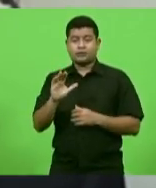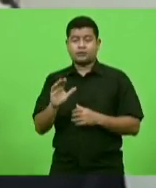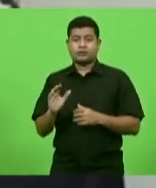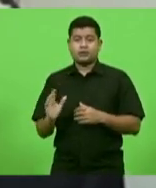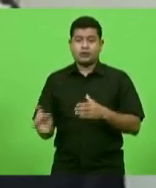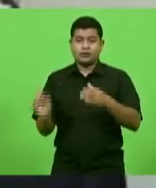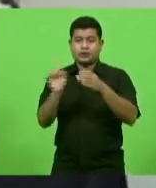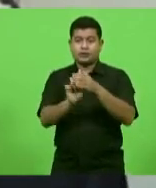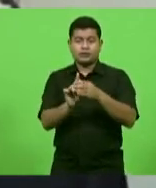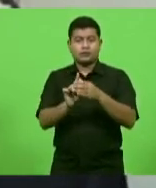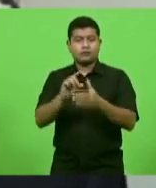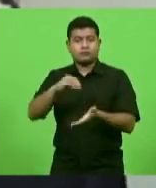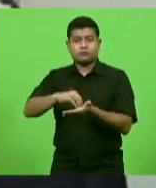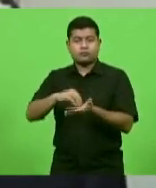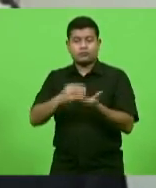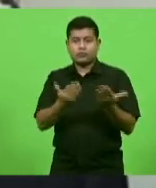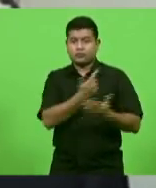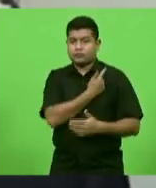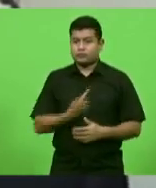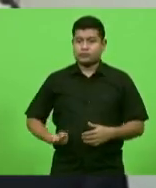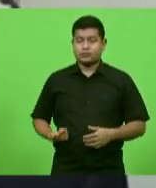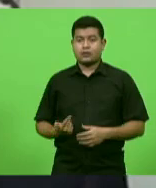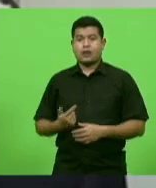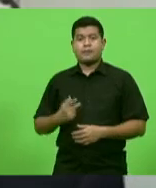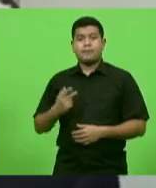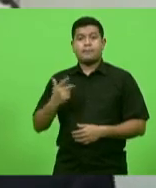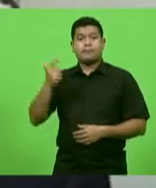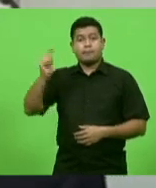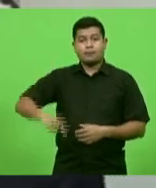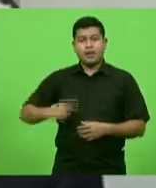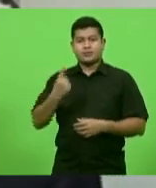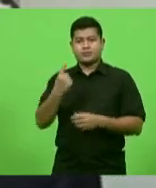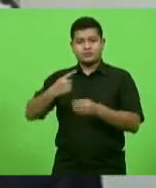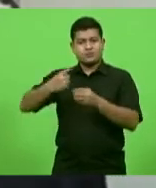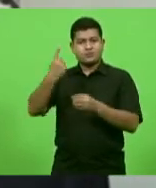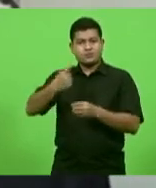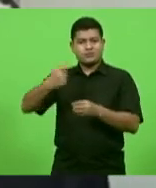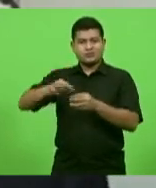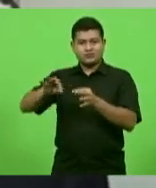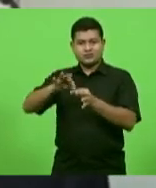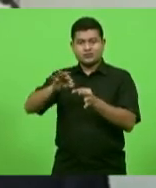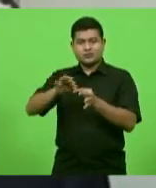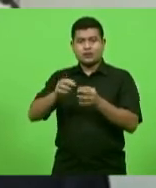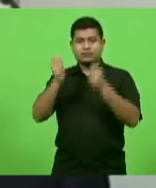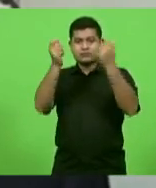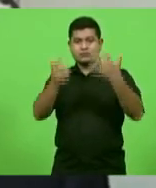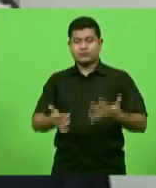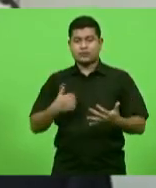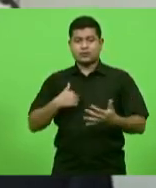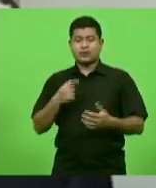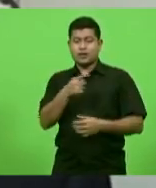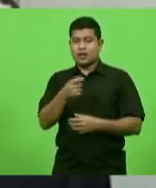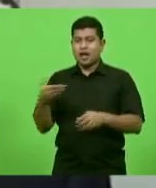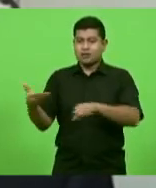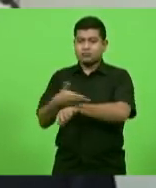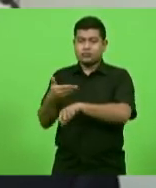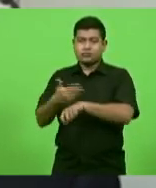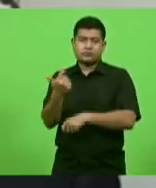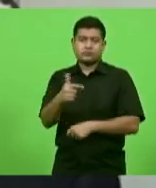governador do Estado de Santa Catarina é mais um órgão que diz que o governador não se envolveu no processo